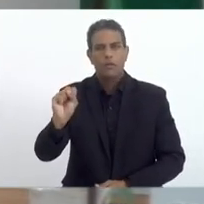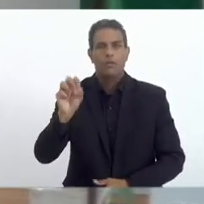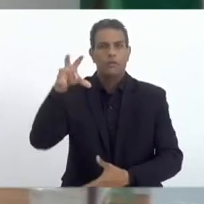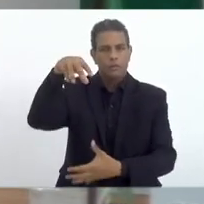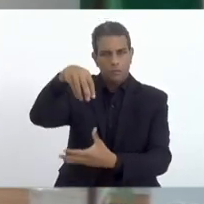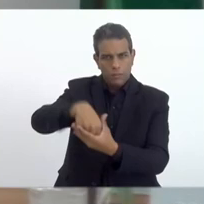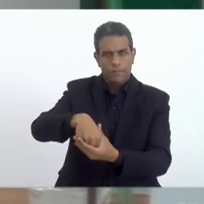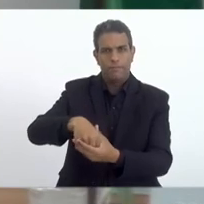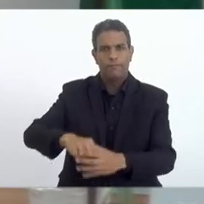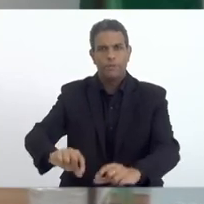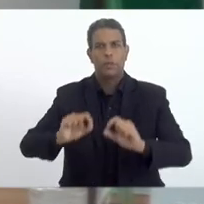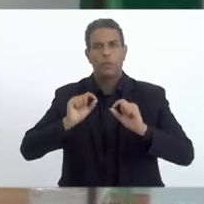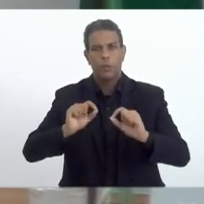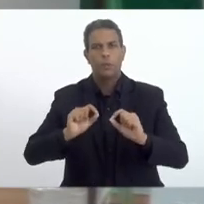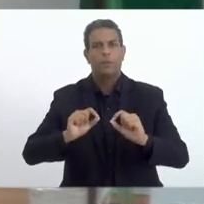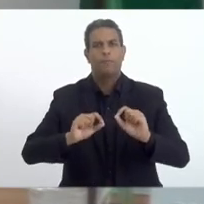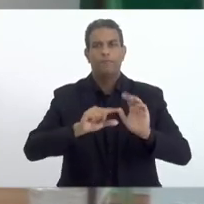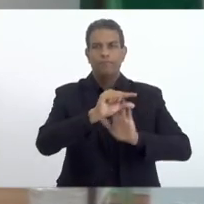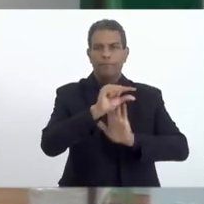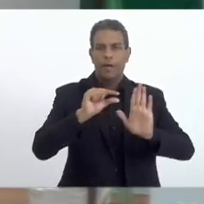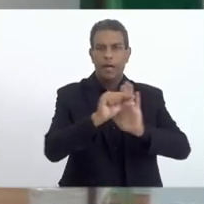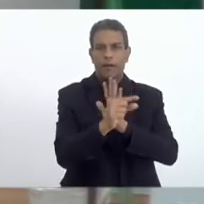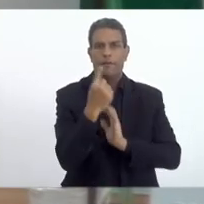4348, Ana Paula,